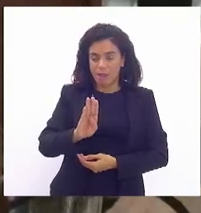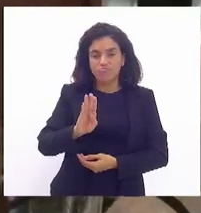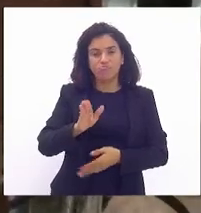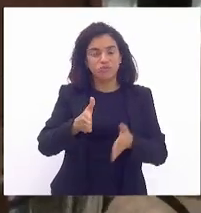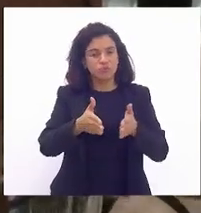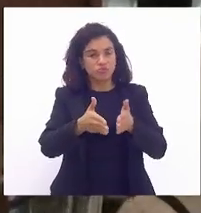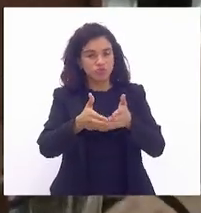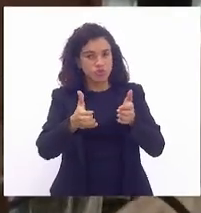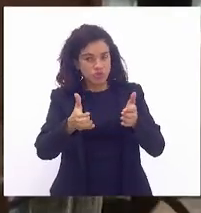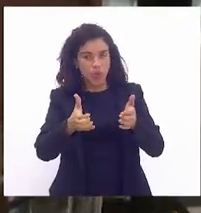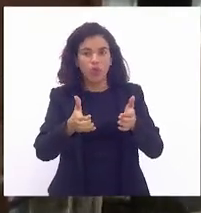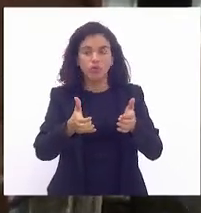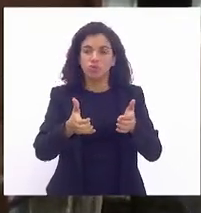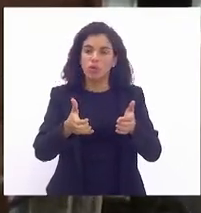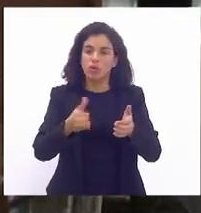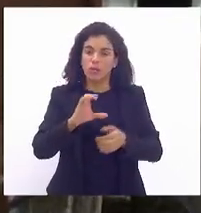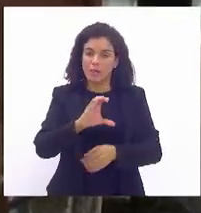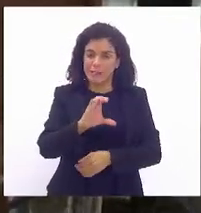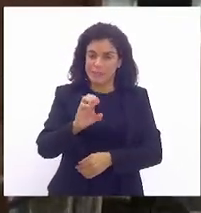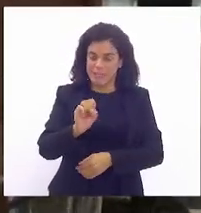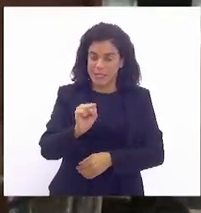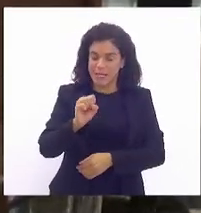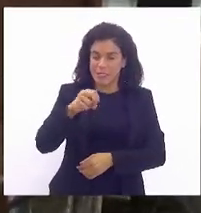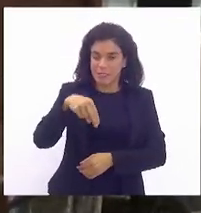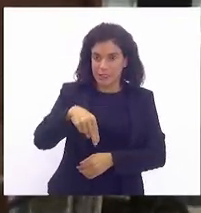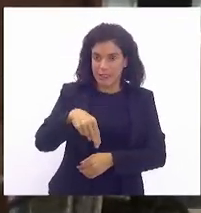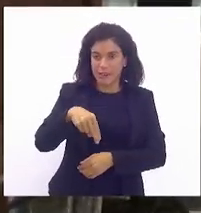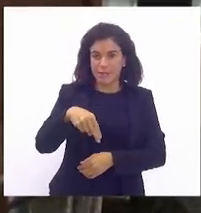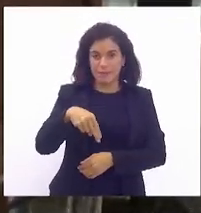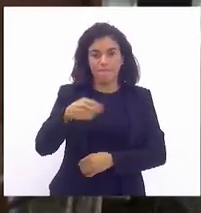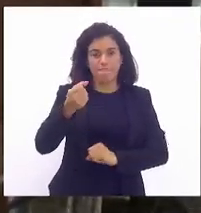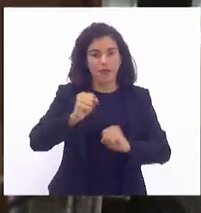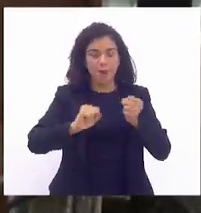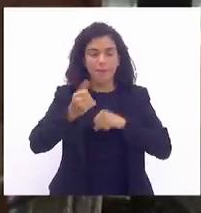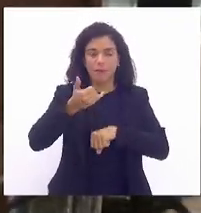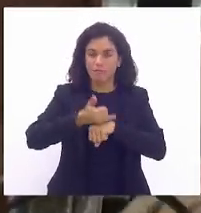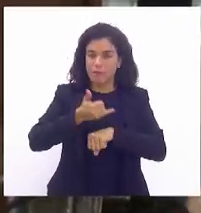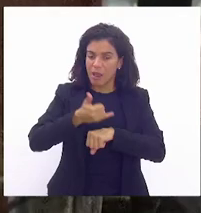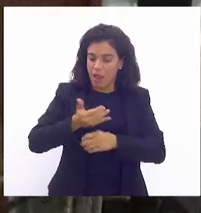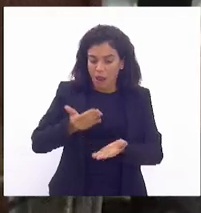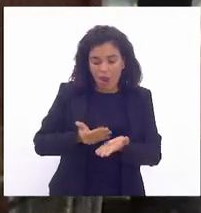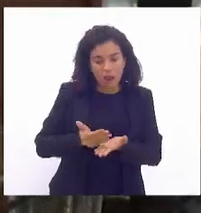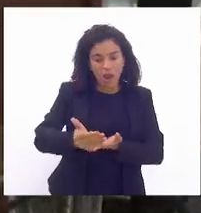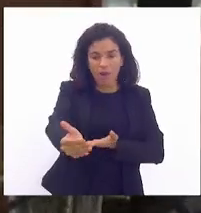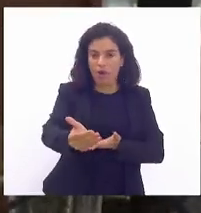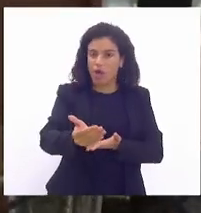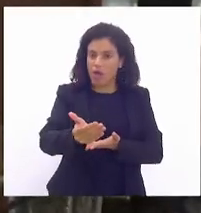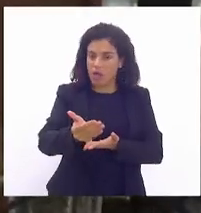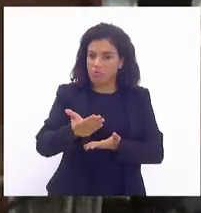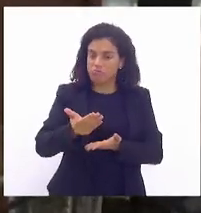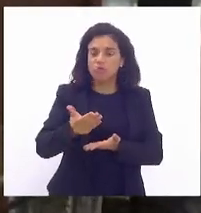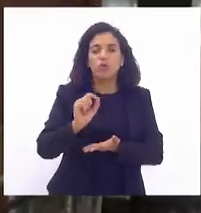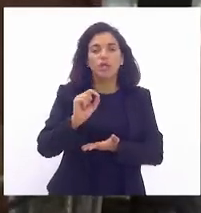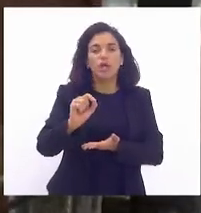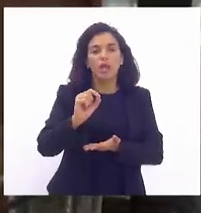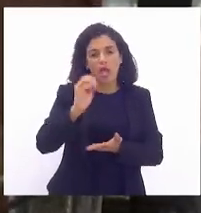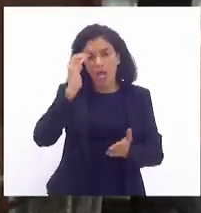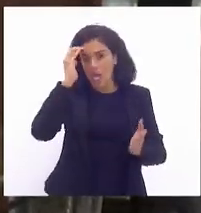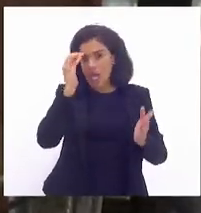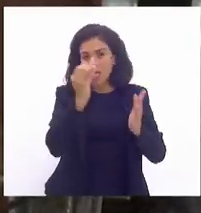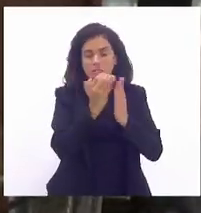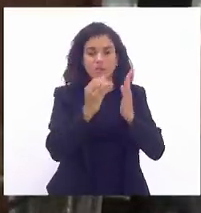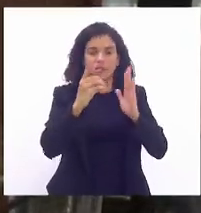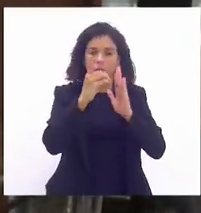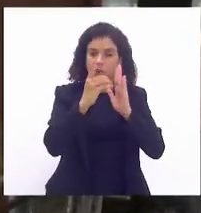solicitando que a CSN, a partir de agora, já comece a cumprir esse